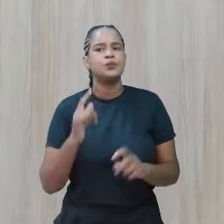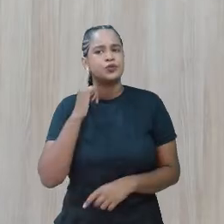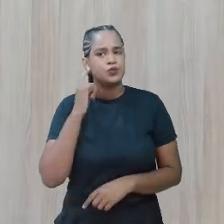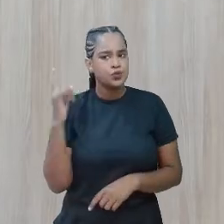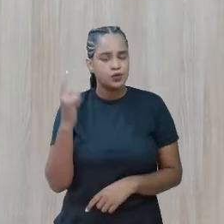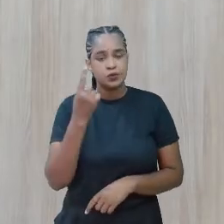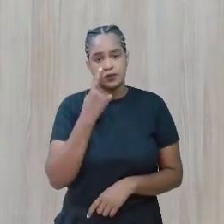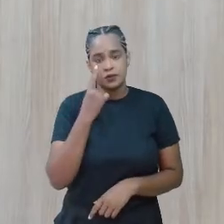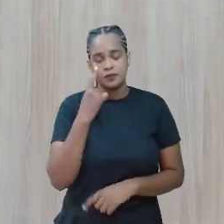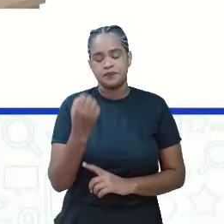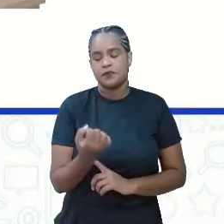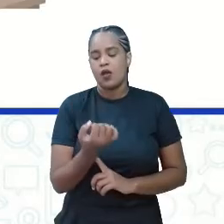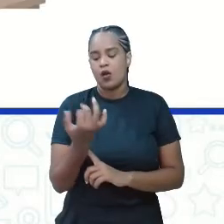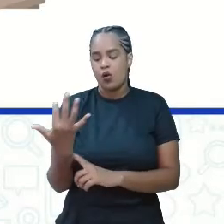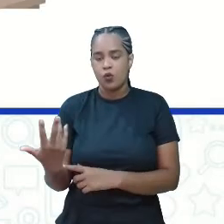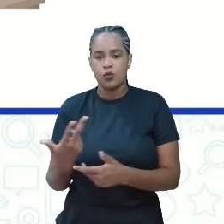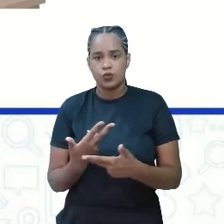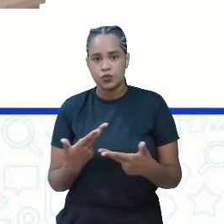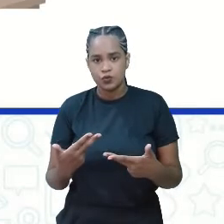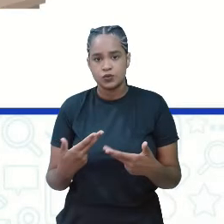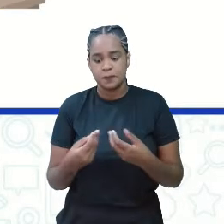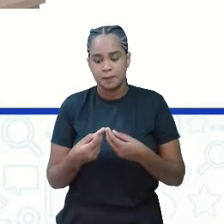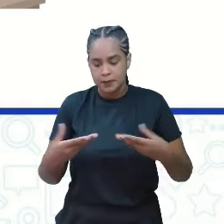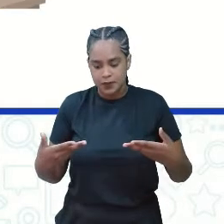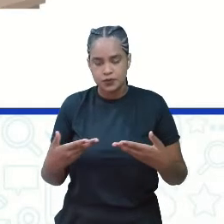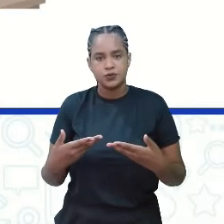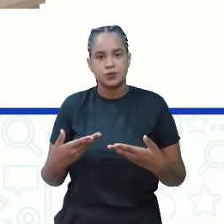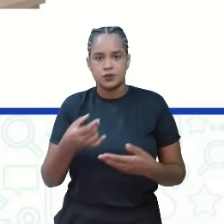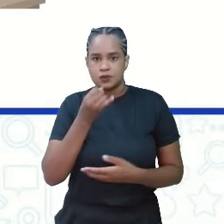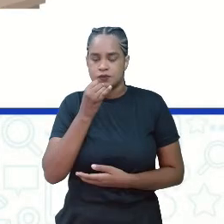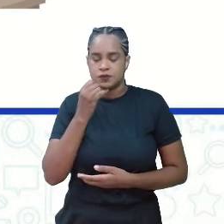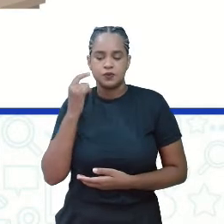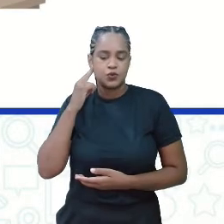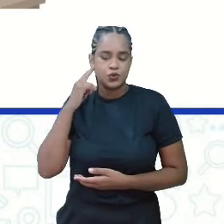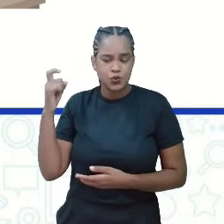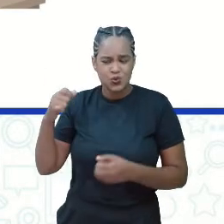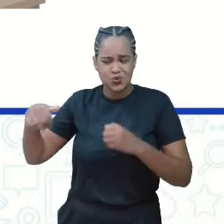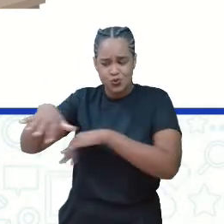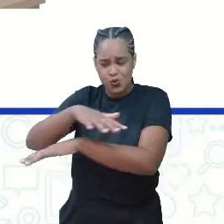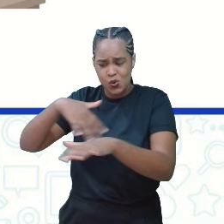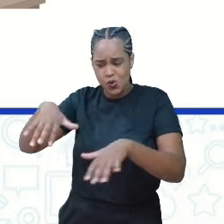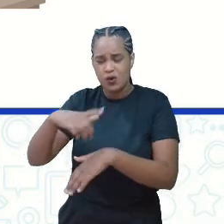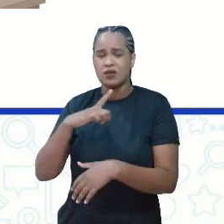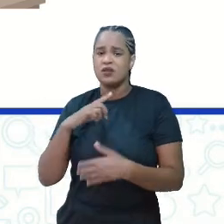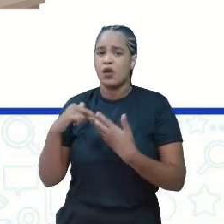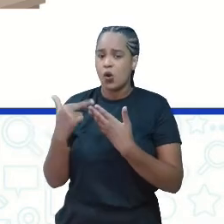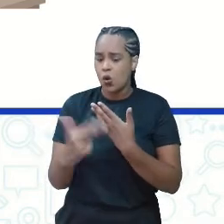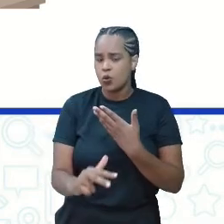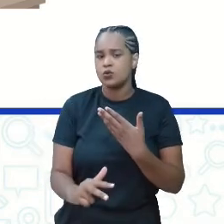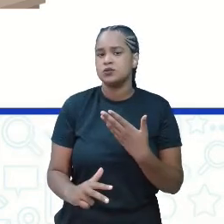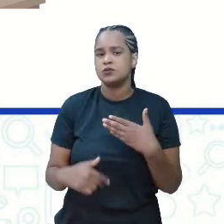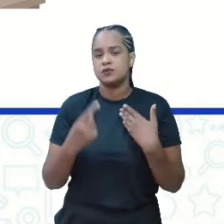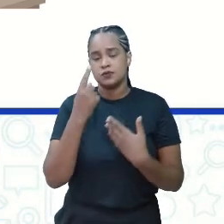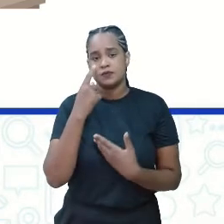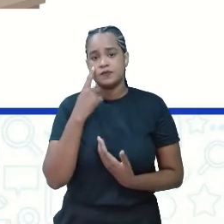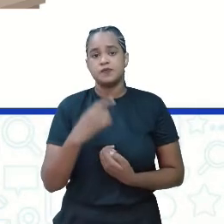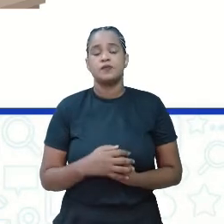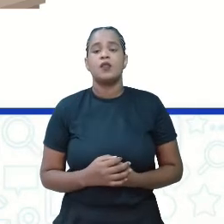dizer aqui? Alguns efeitos da poluição sonora. Então, aqui eu estou trazendo para vocês que essa poluição,